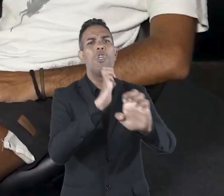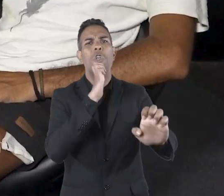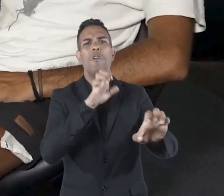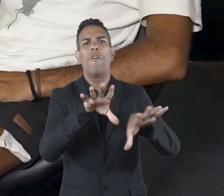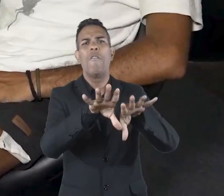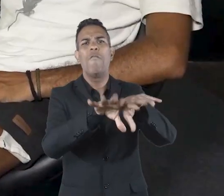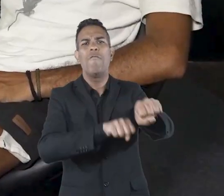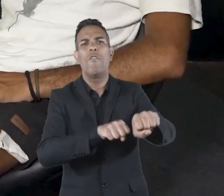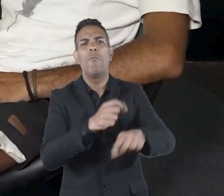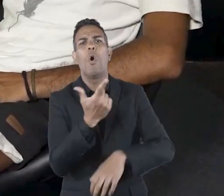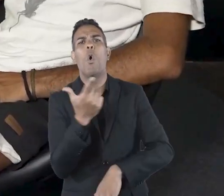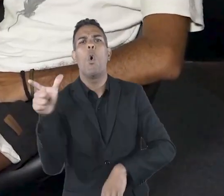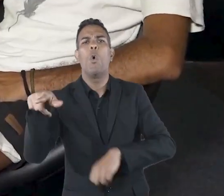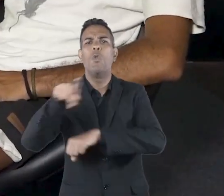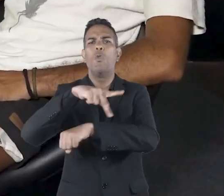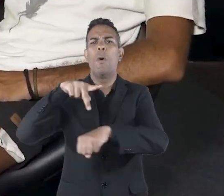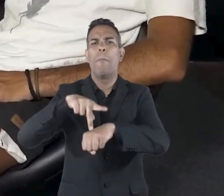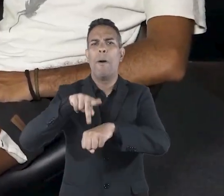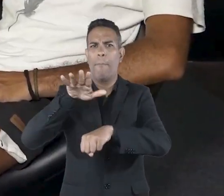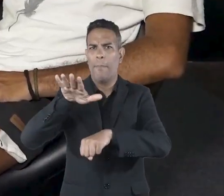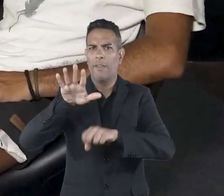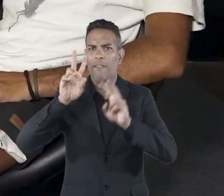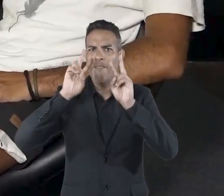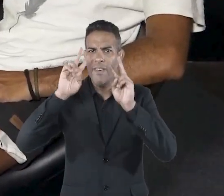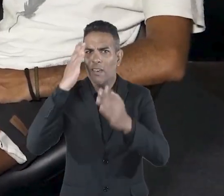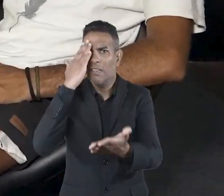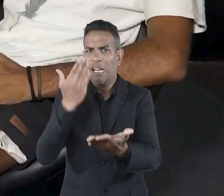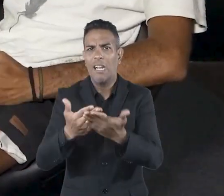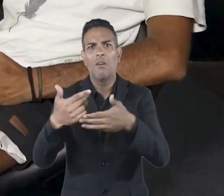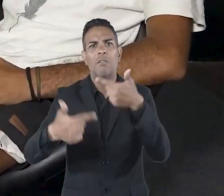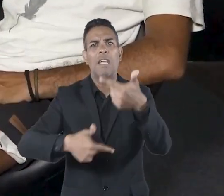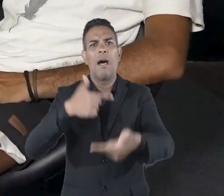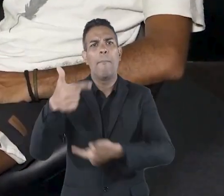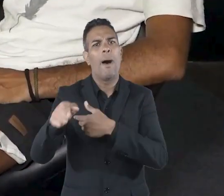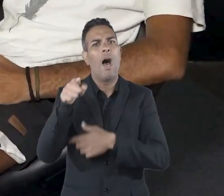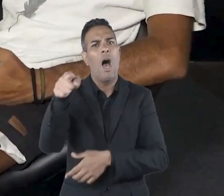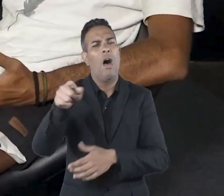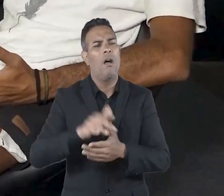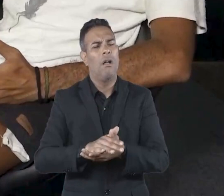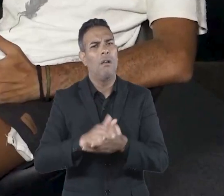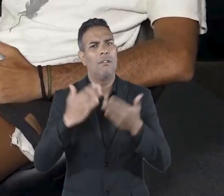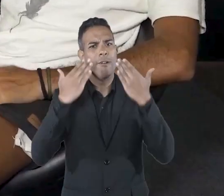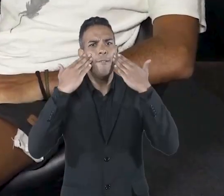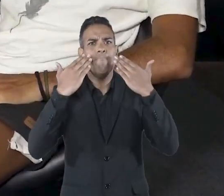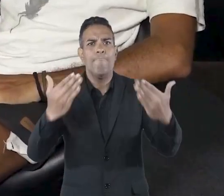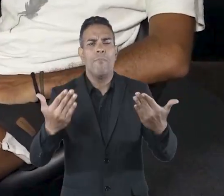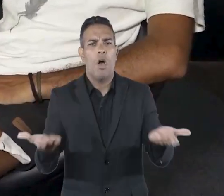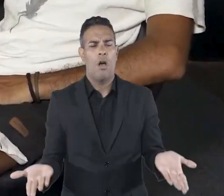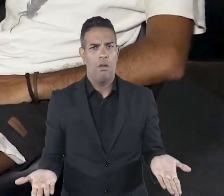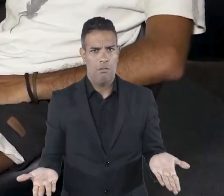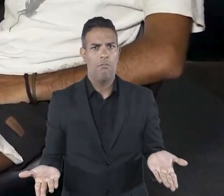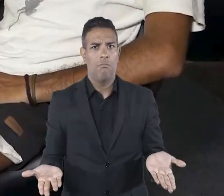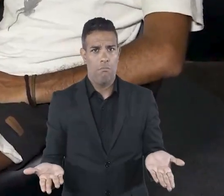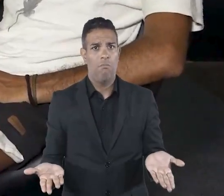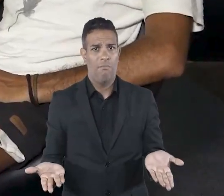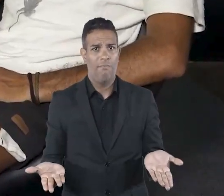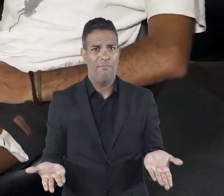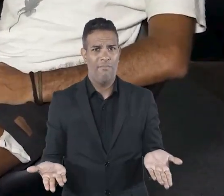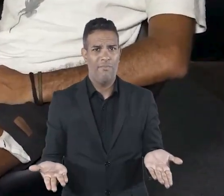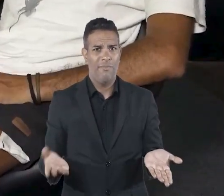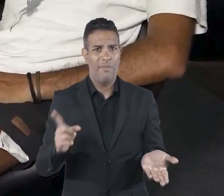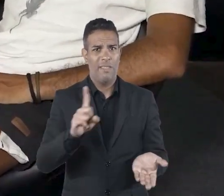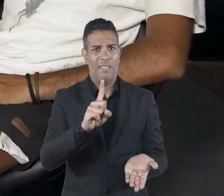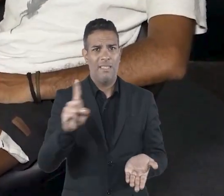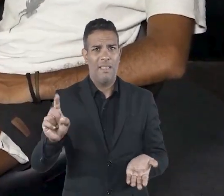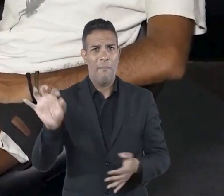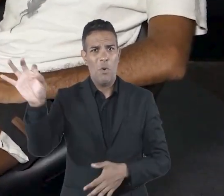preconceito, tipo, você não querer alguém, sei lá, um engenheiro que é formado em outro país. Você tem que ver o trabalho da pessoa, você tem que acreditar, ainda mais quando a